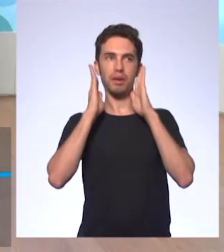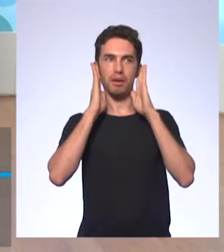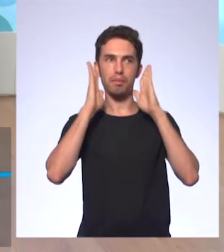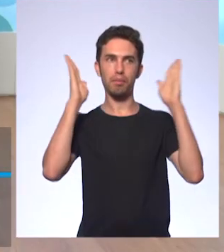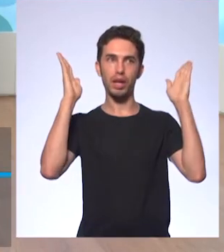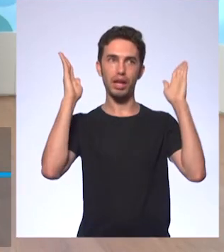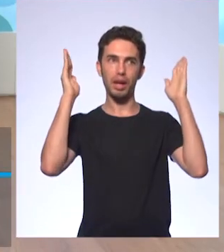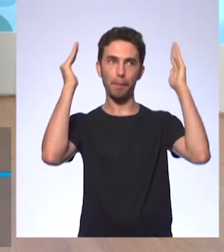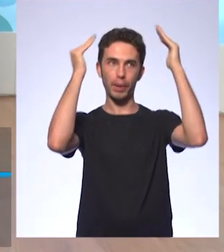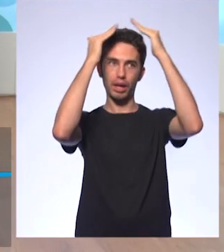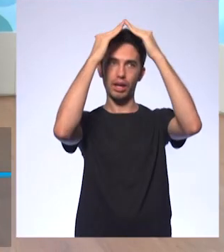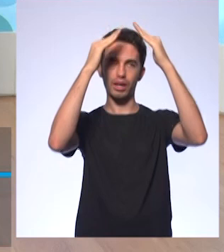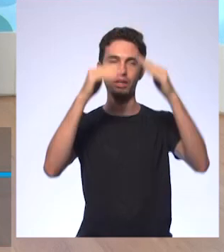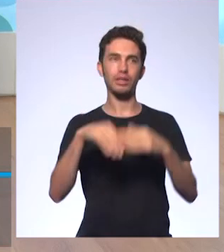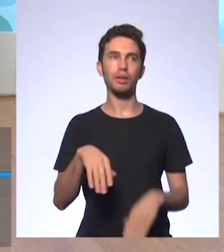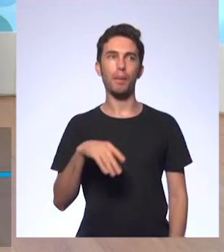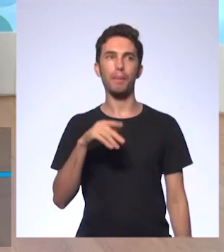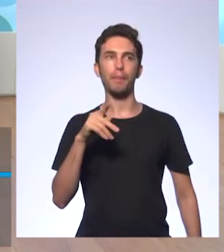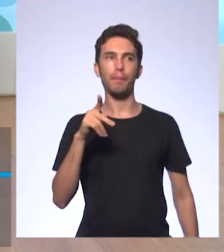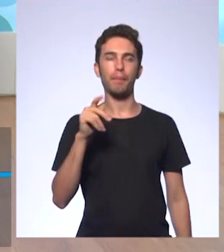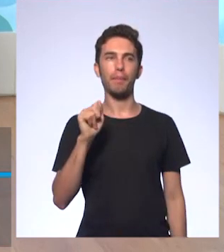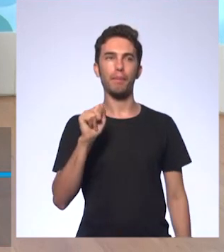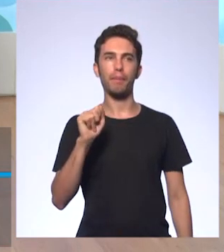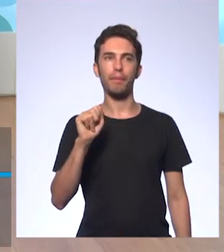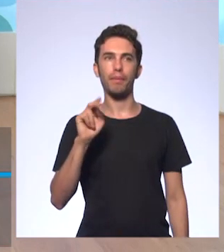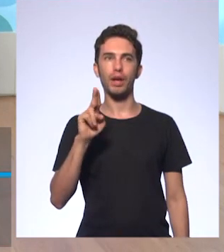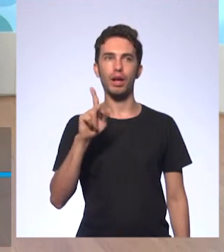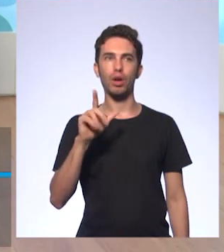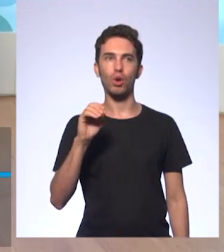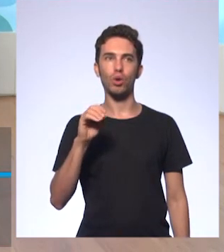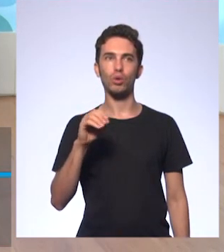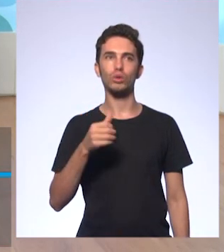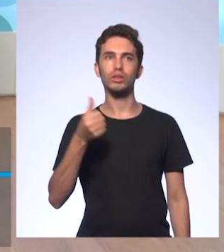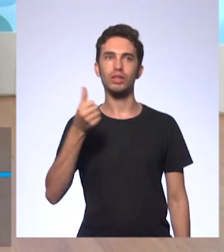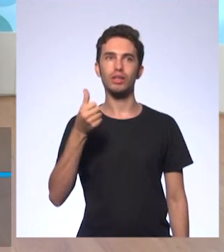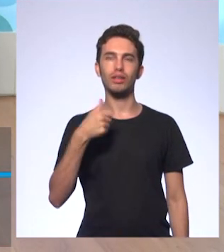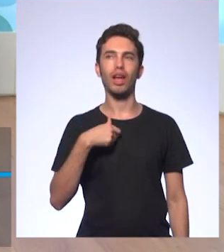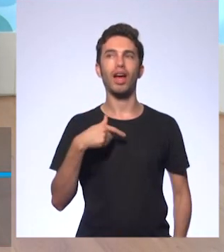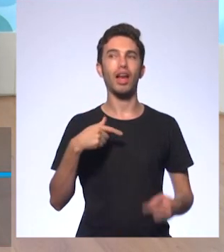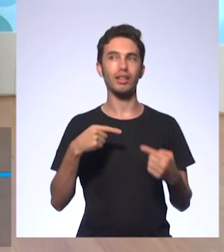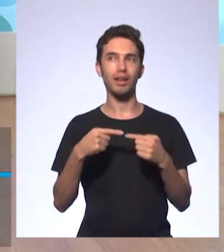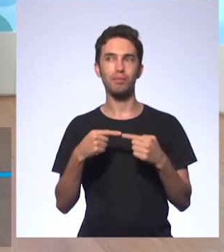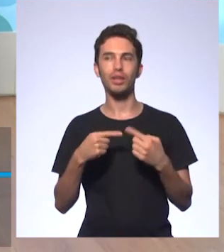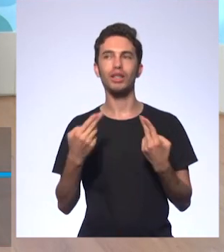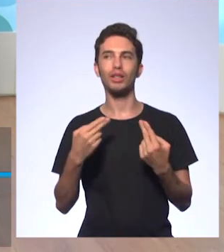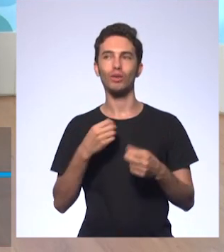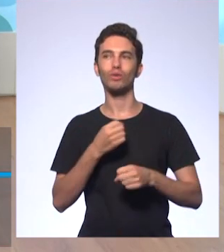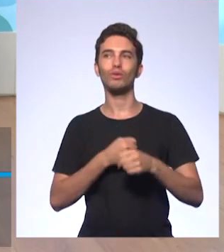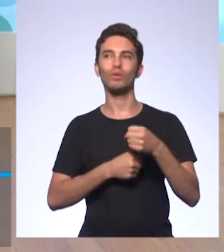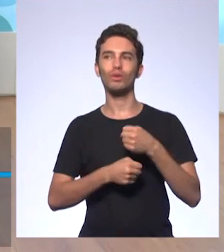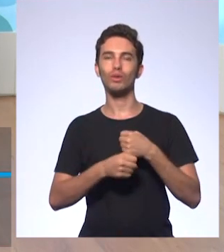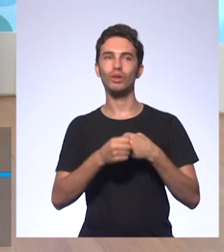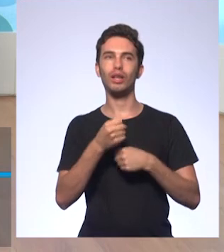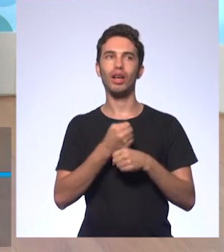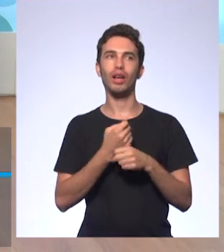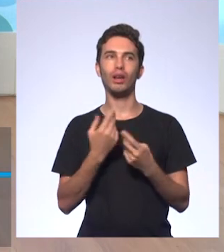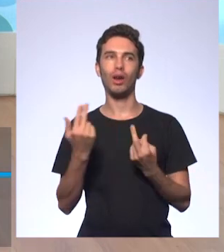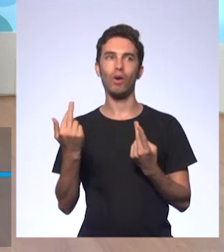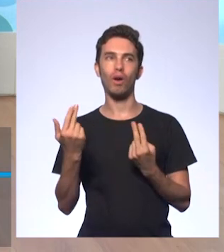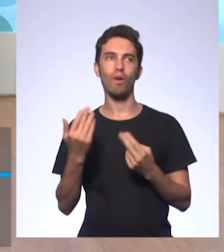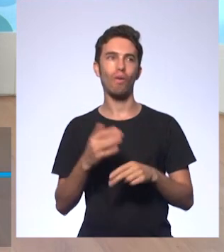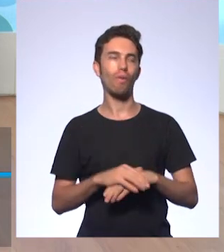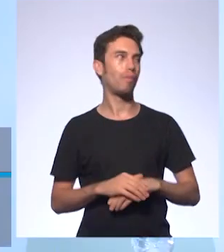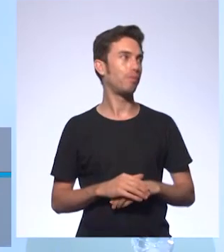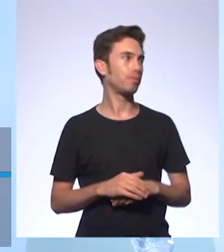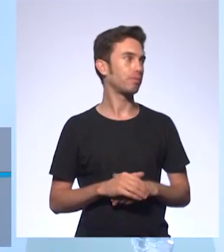Papa Paulo VI. Então, isso aí é do mesmo ano que eu, né? Que eu já tinha pesquisado isso daí também. Nossa,